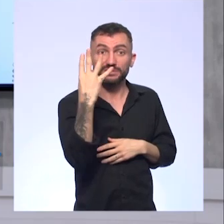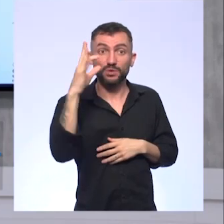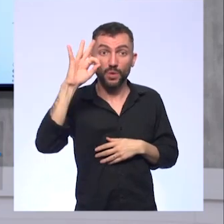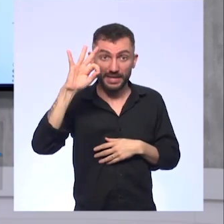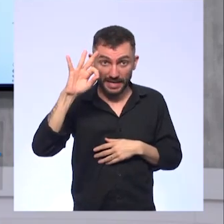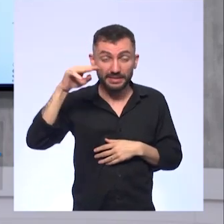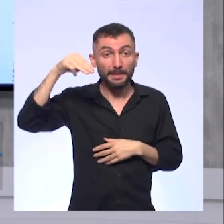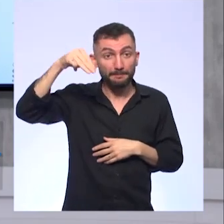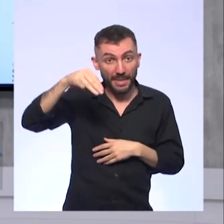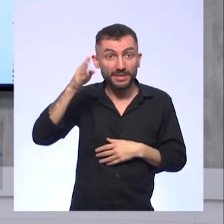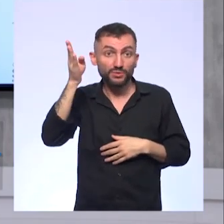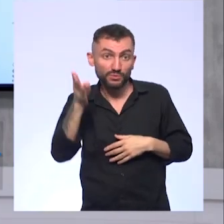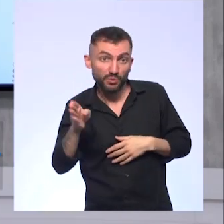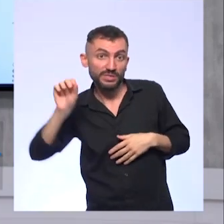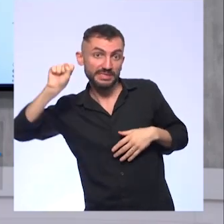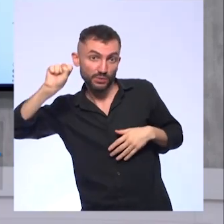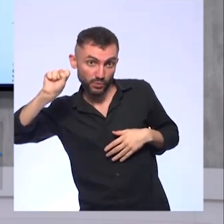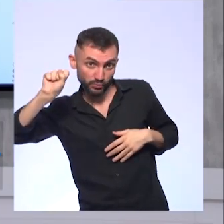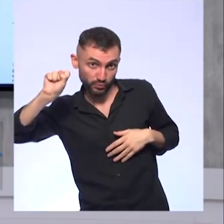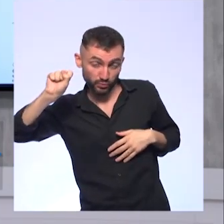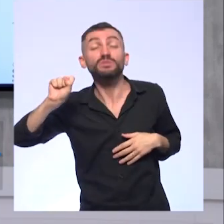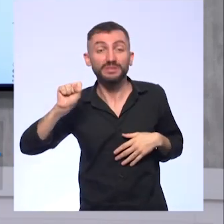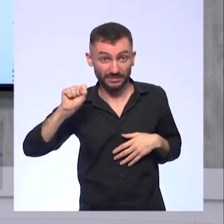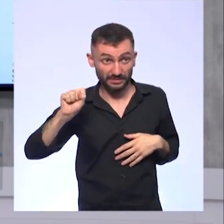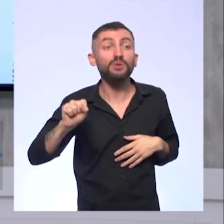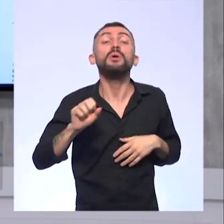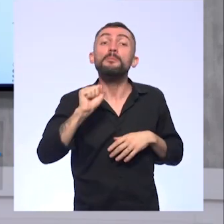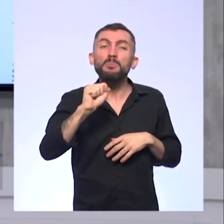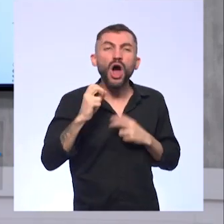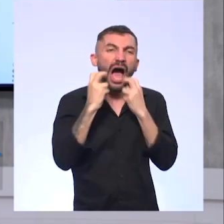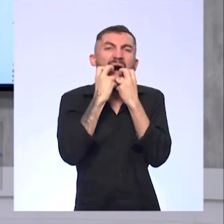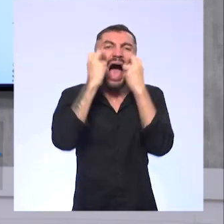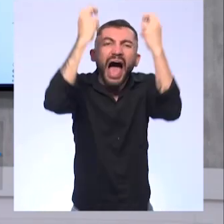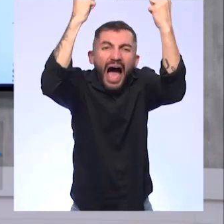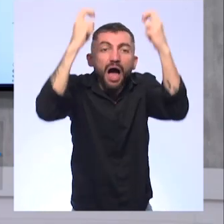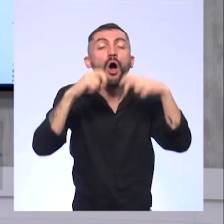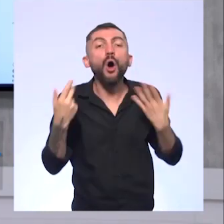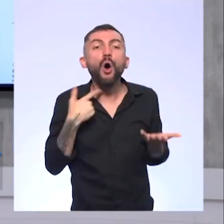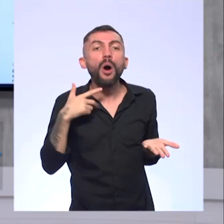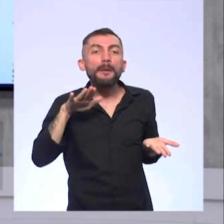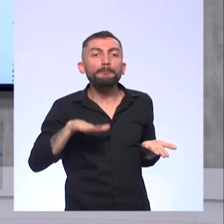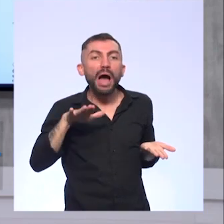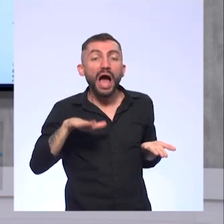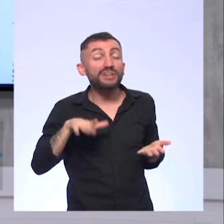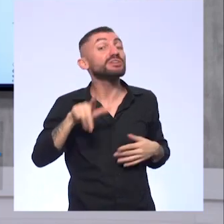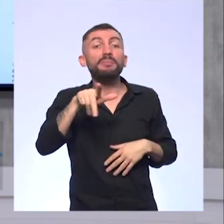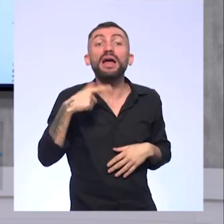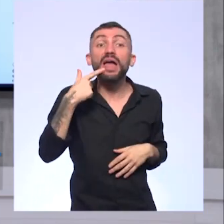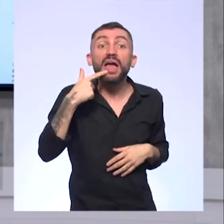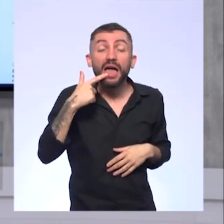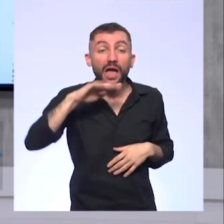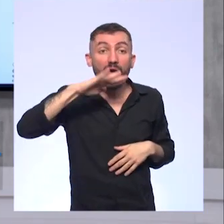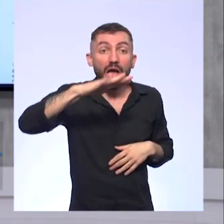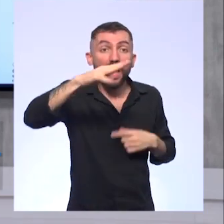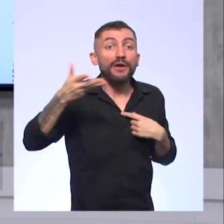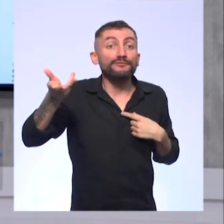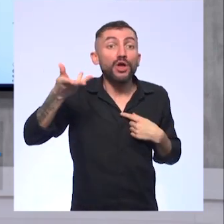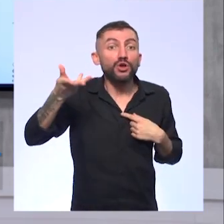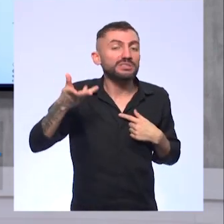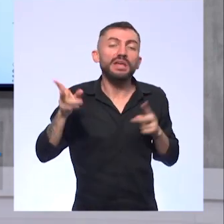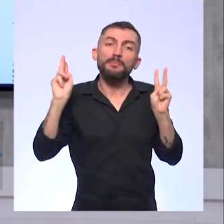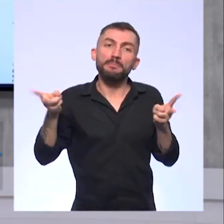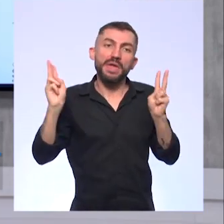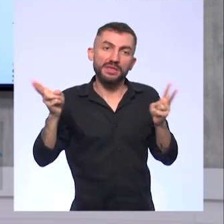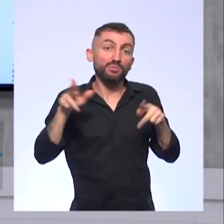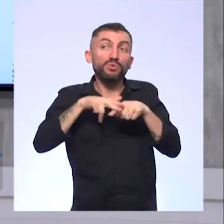segundo Eu posso gritar eu posso falar baixinho não importa o som vai ter sempre a mesma velocidade desde o meio